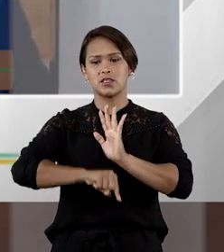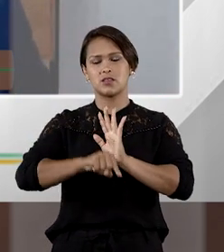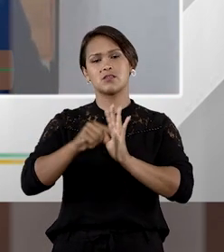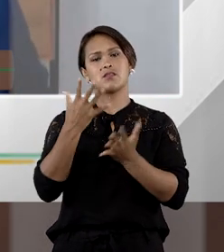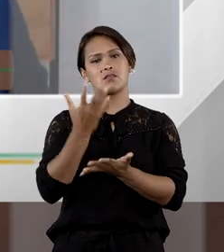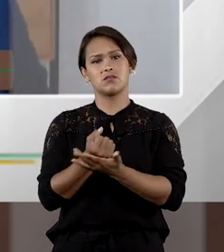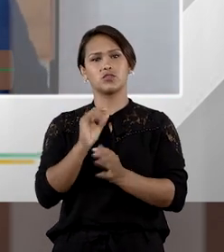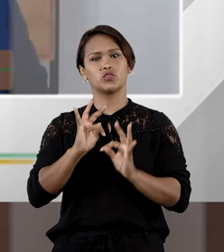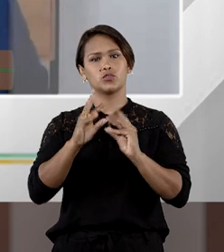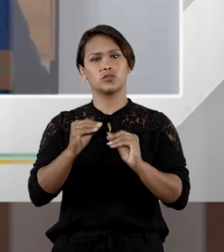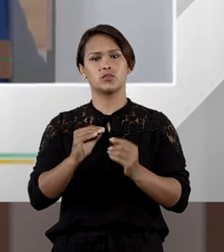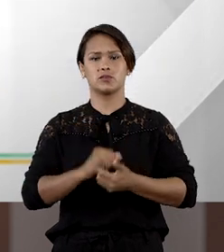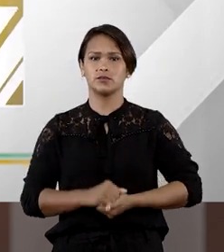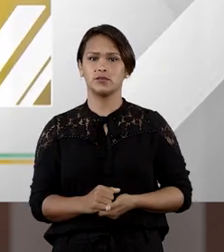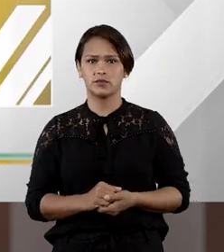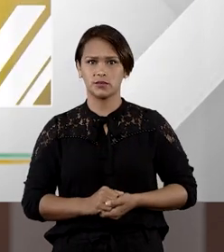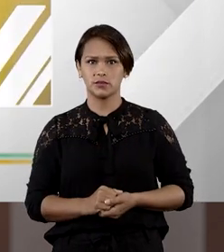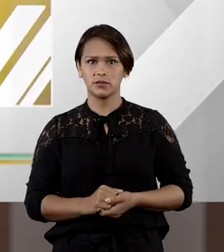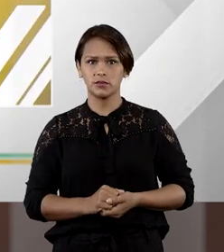medidas.